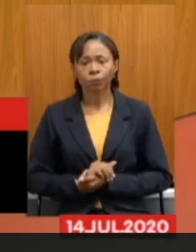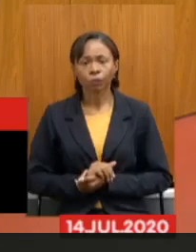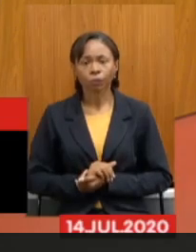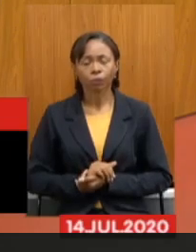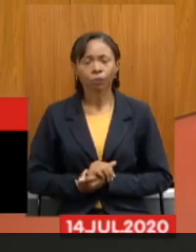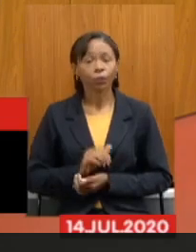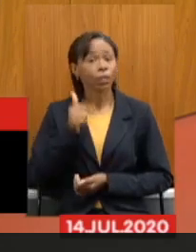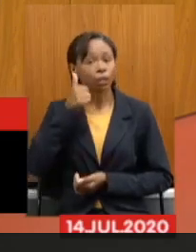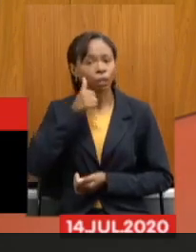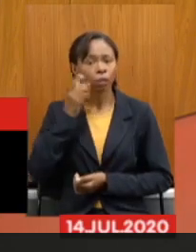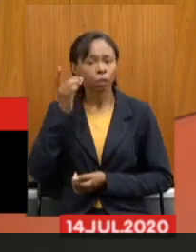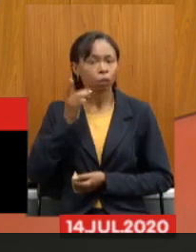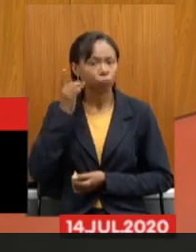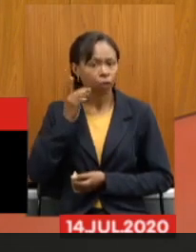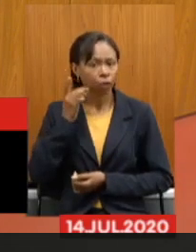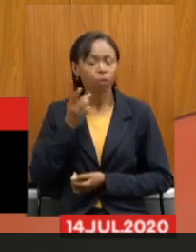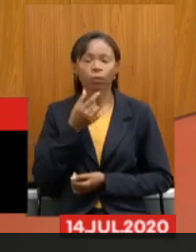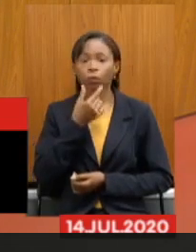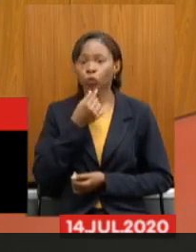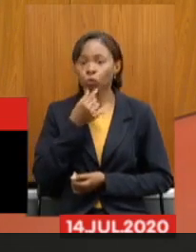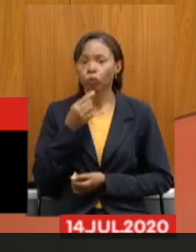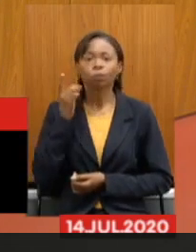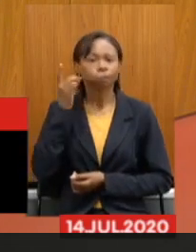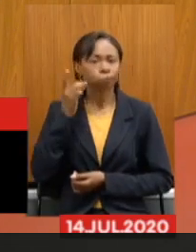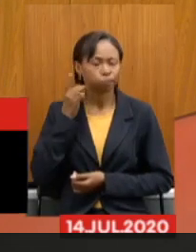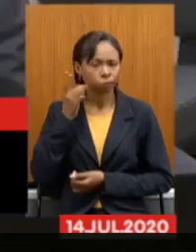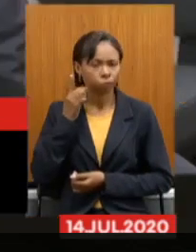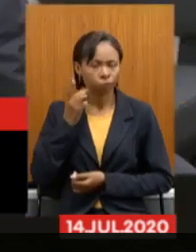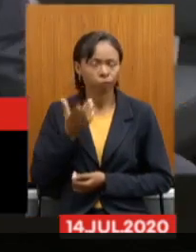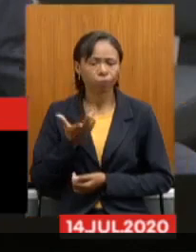ilustríssimas deputadas e dos excelentíssimos deputados